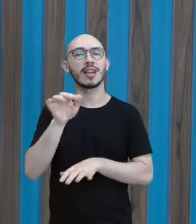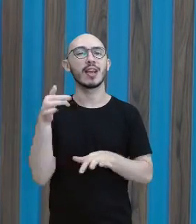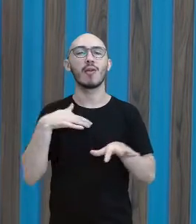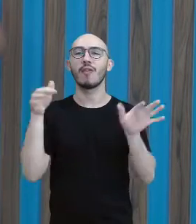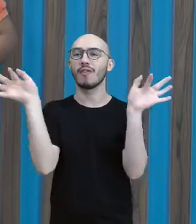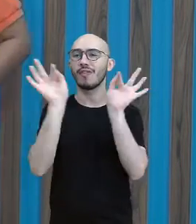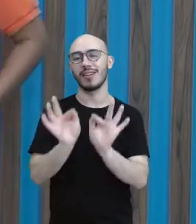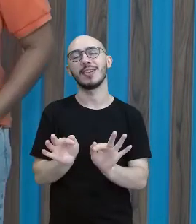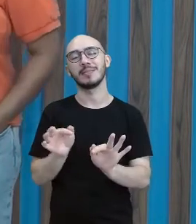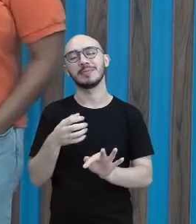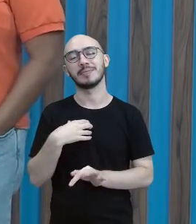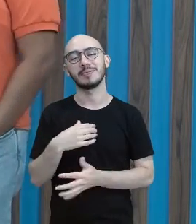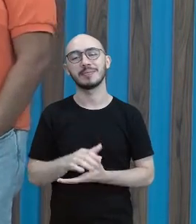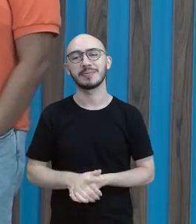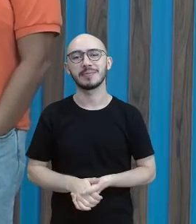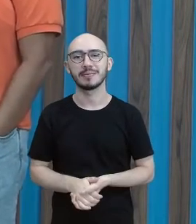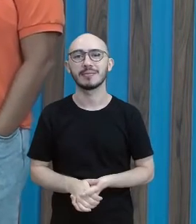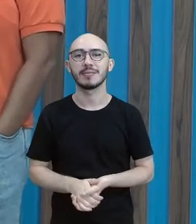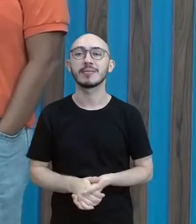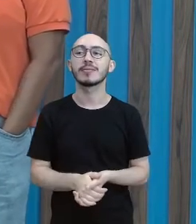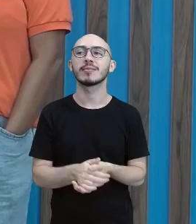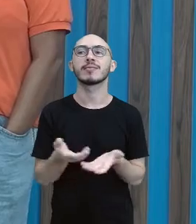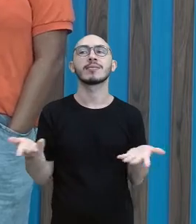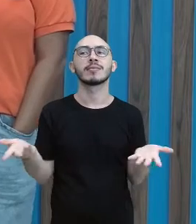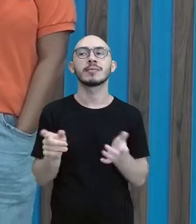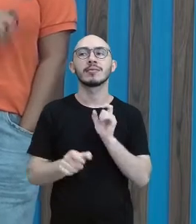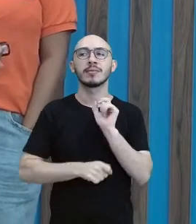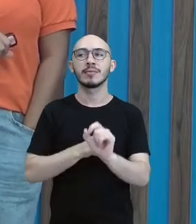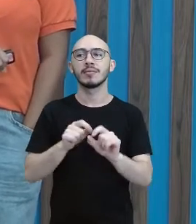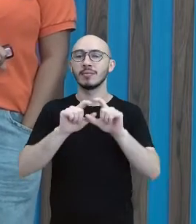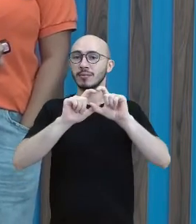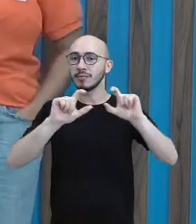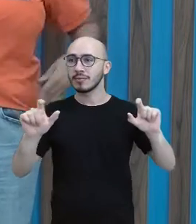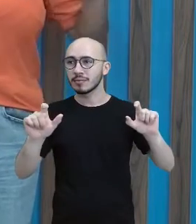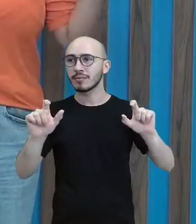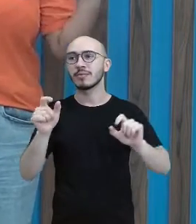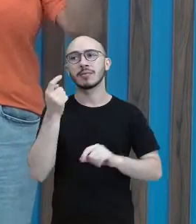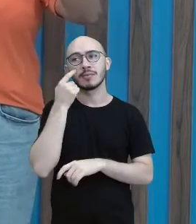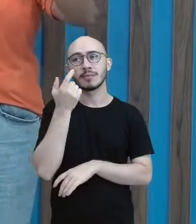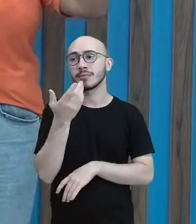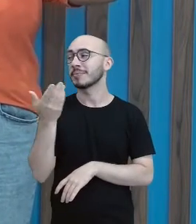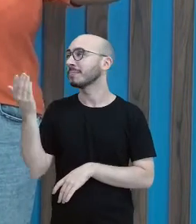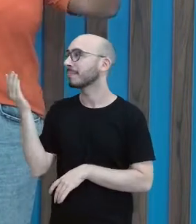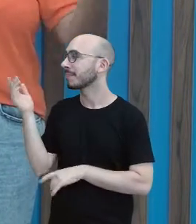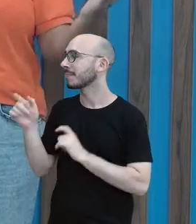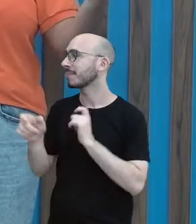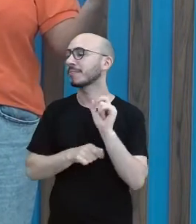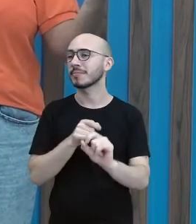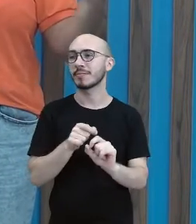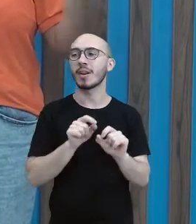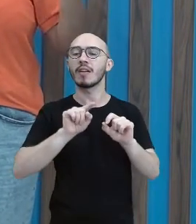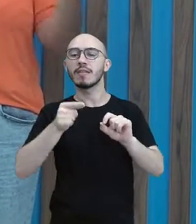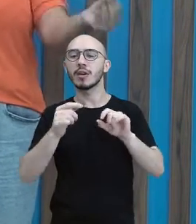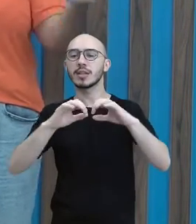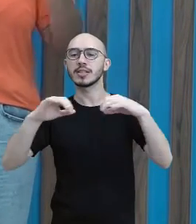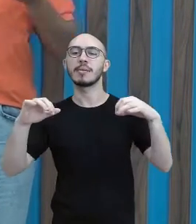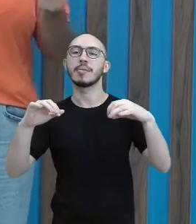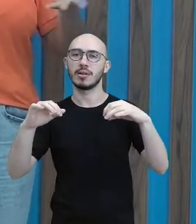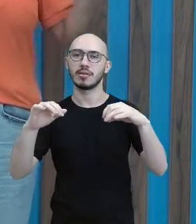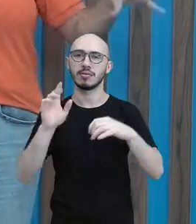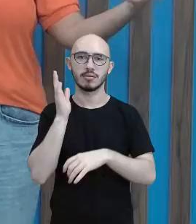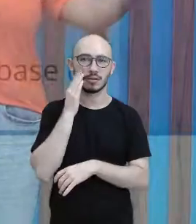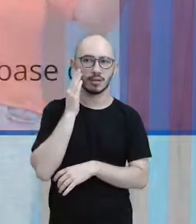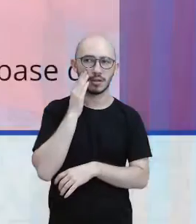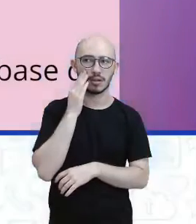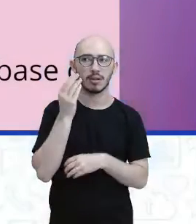felicidade que me dão. Então, ó, vamos pensar nas orações intercaladas. Então, lembrem que a vírgula, ela separa. Então, se eu quero intercalar,